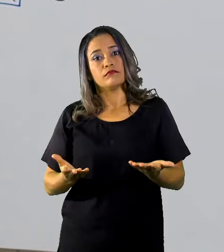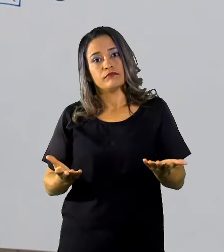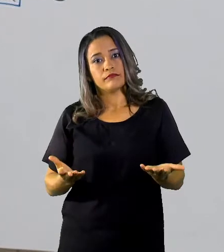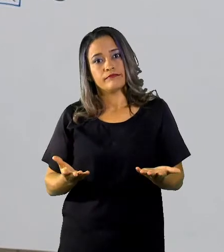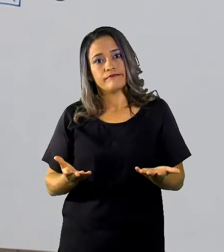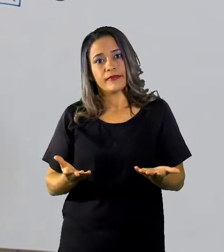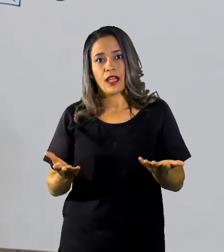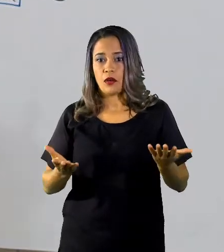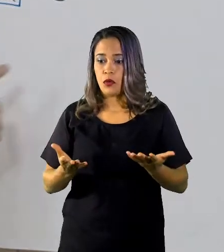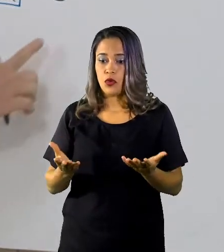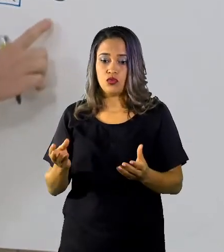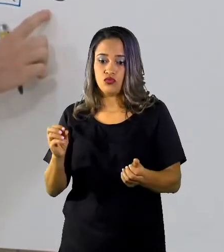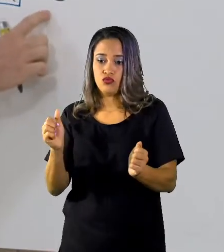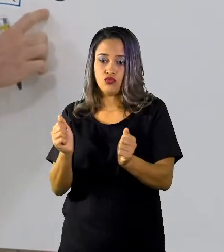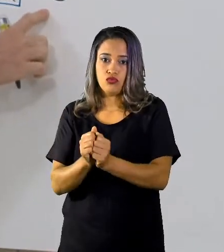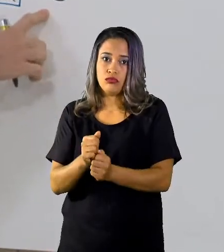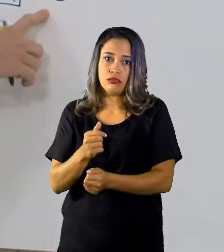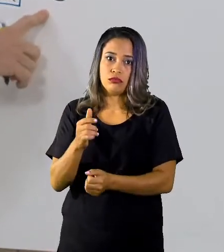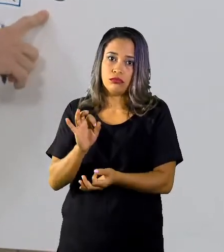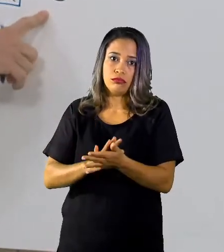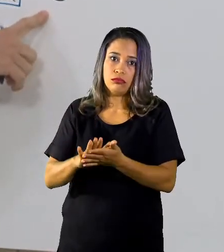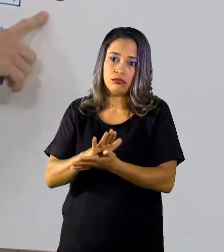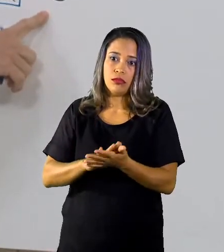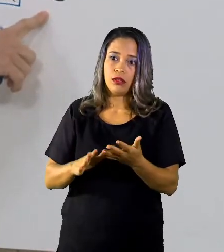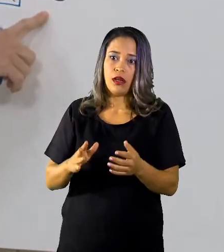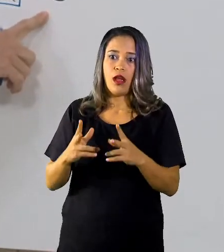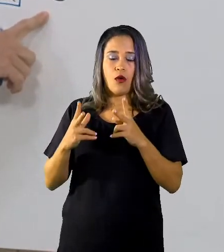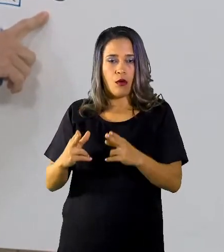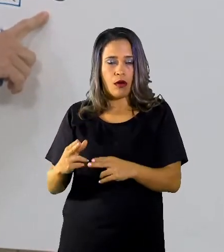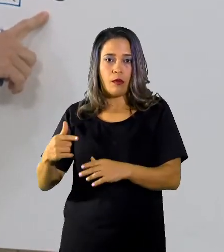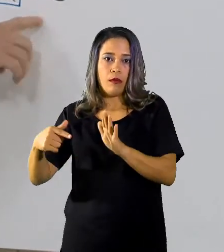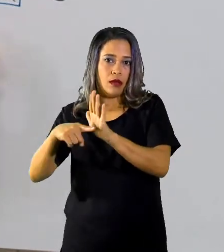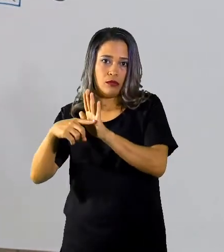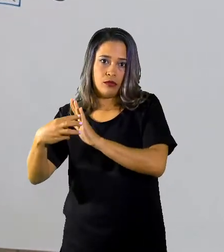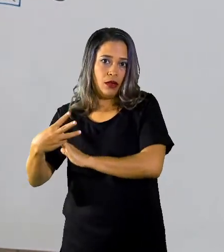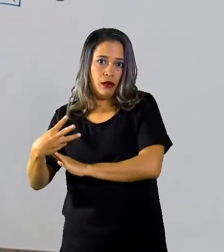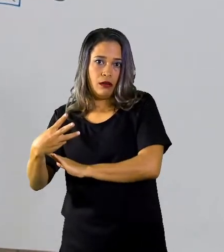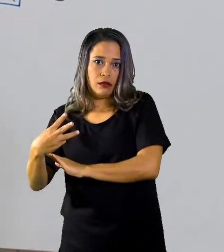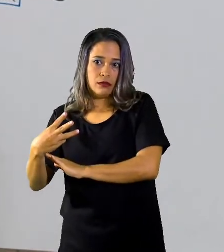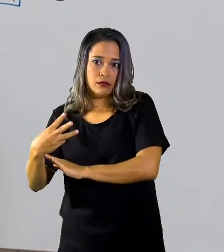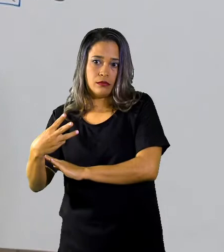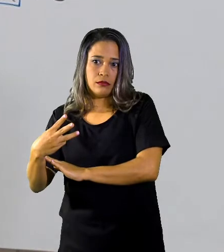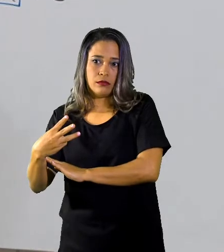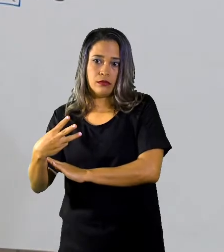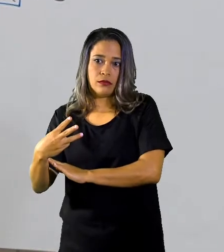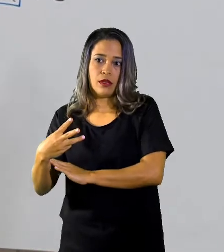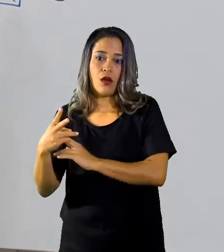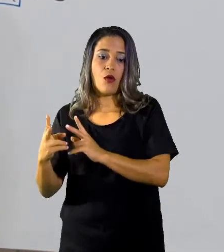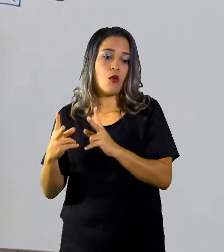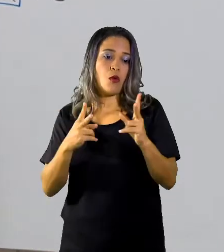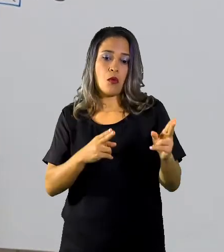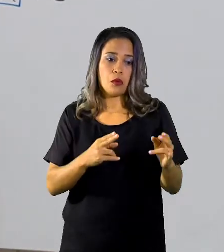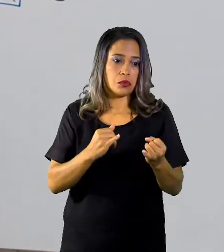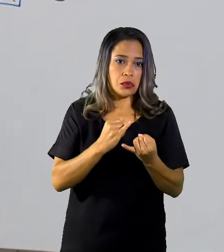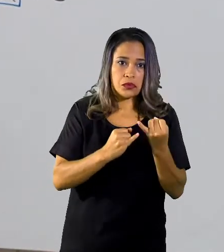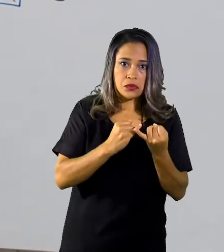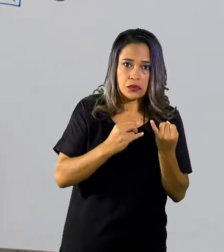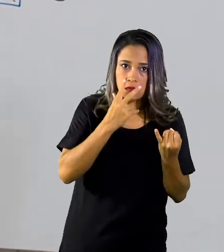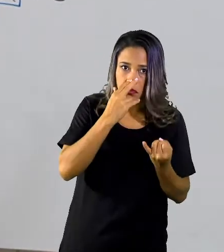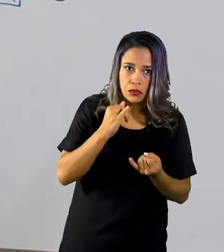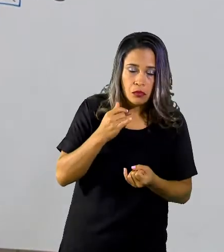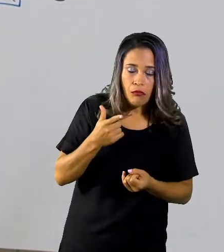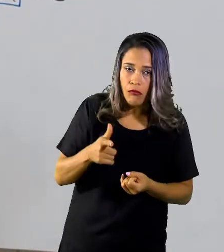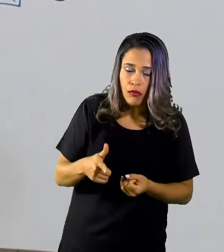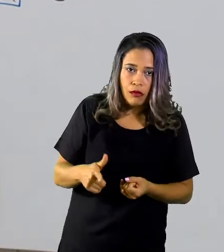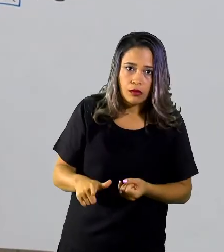ninguém. O mesmo acontece para o menos 3. Não tem ninguém aqui sem parte literal, então ele vai